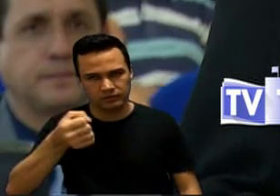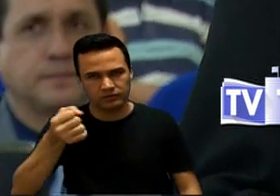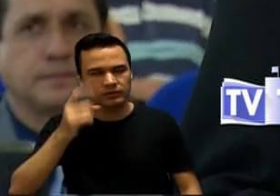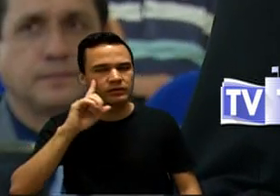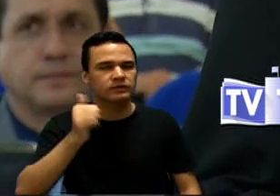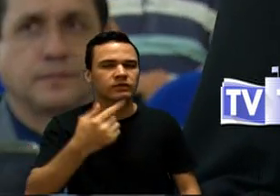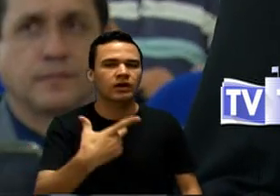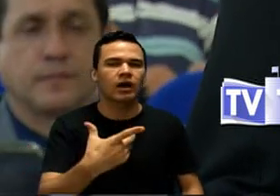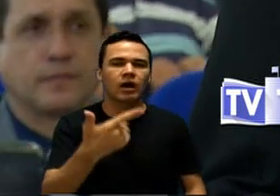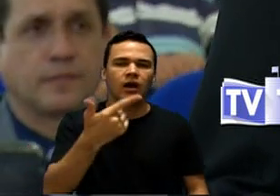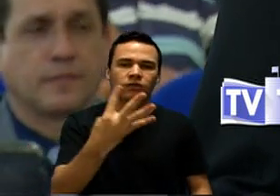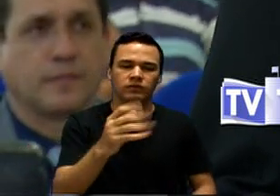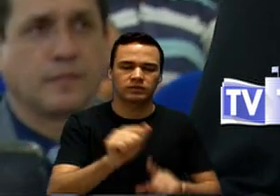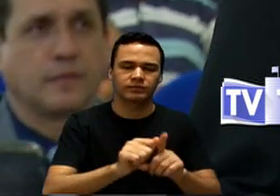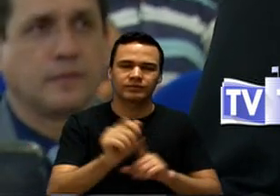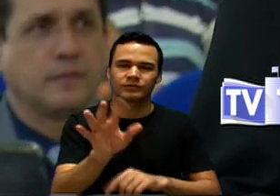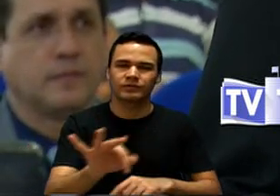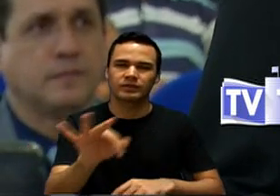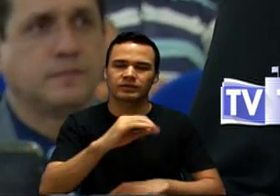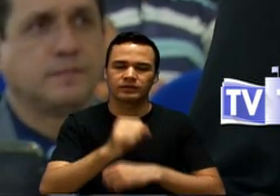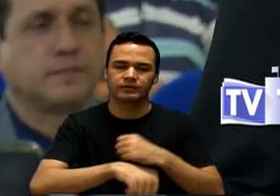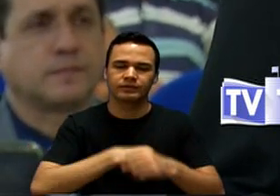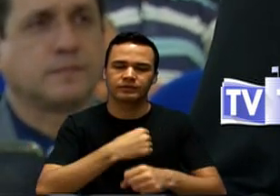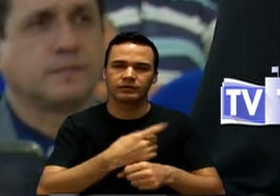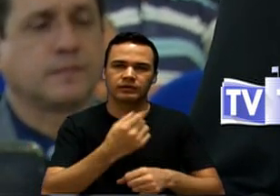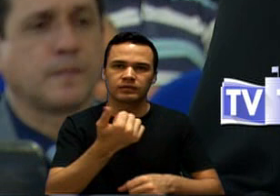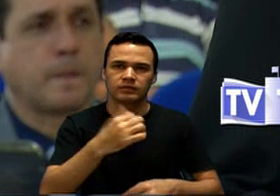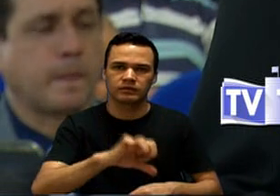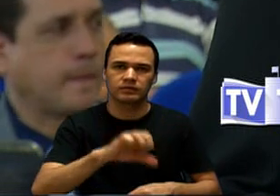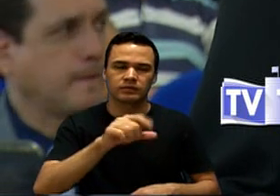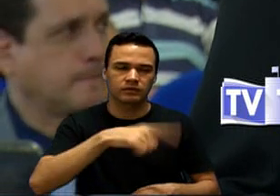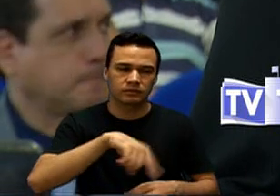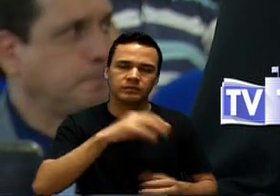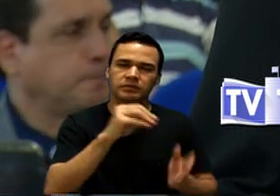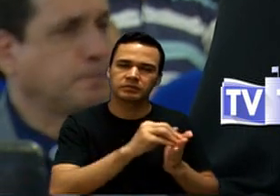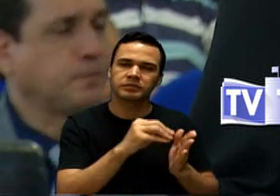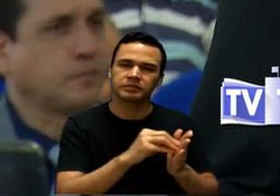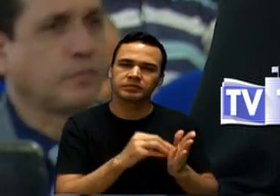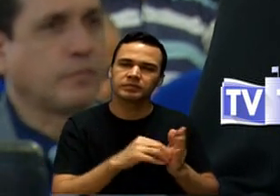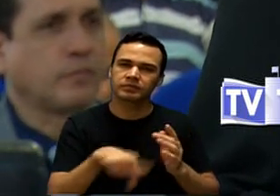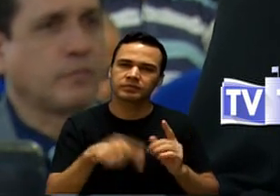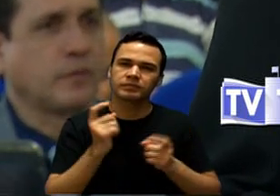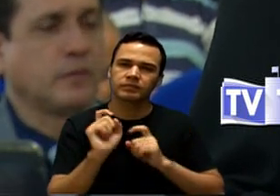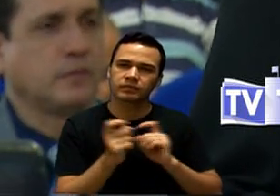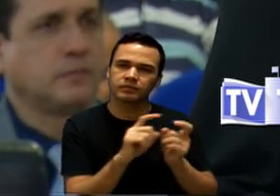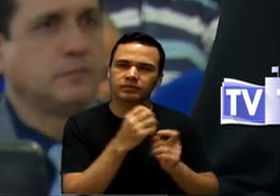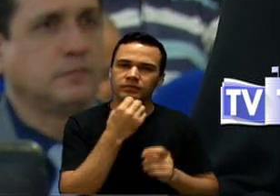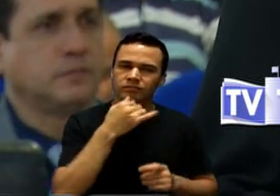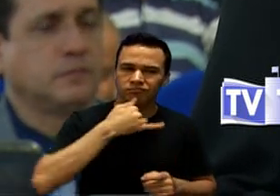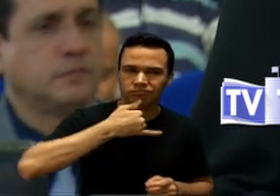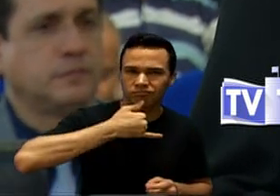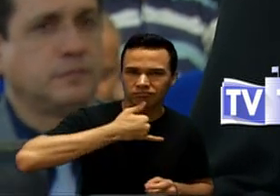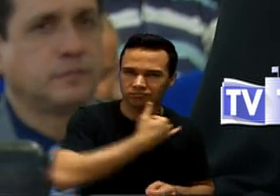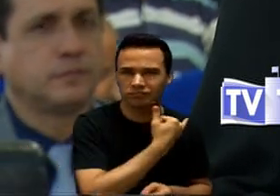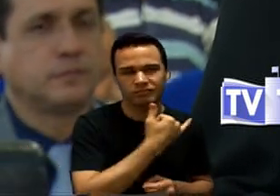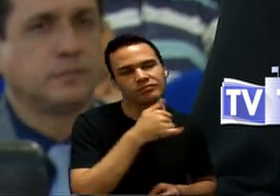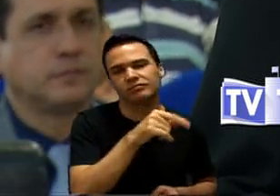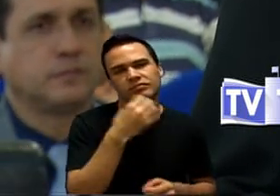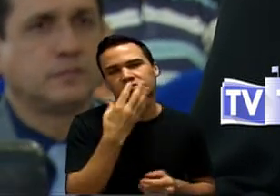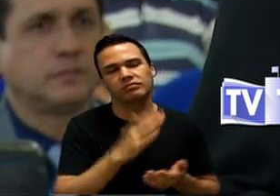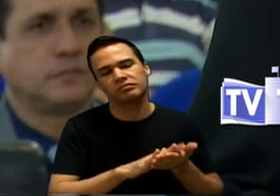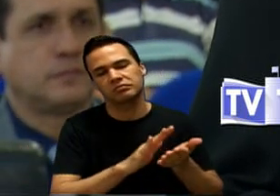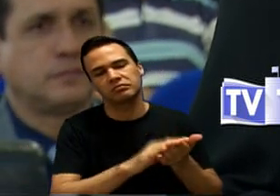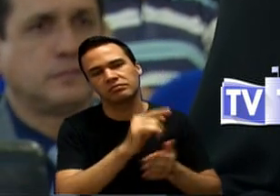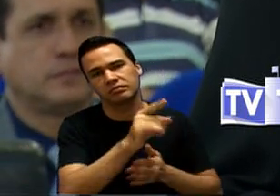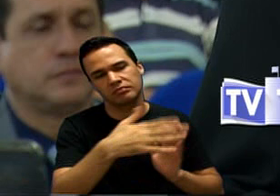2019. Requeiro à mesa o vídeo-grégio plenário, seja consignado em ata dos trabalhos presente sessão. Voto de